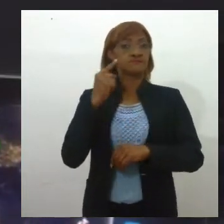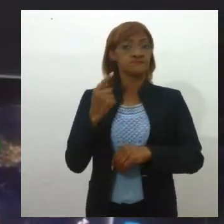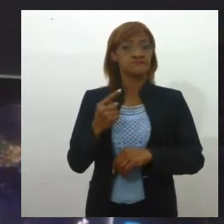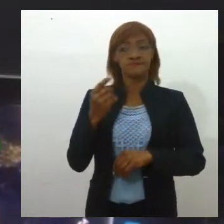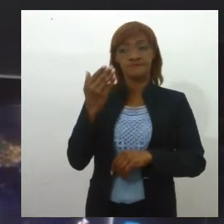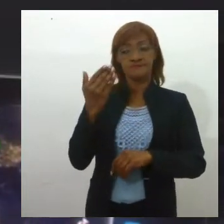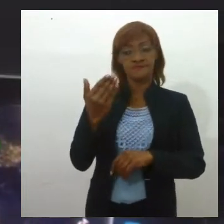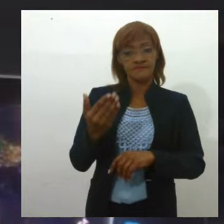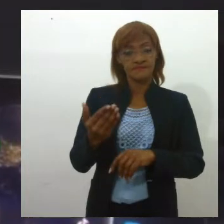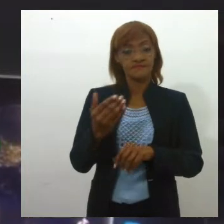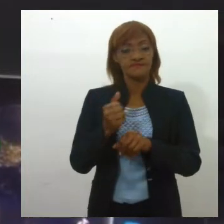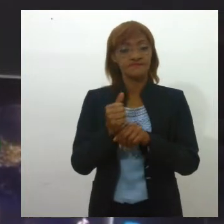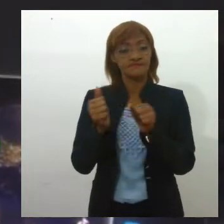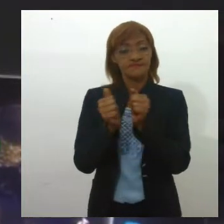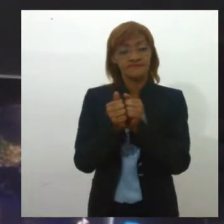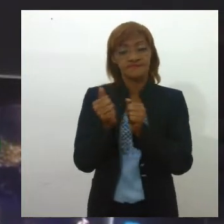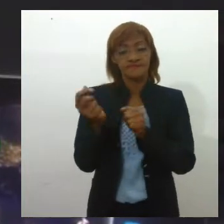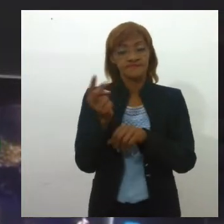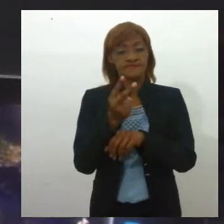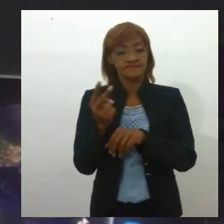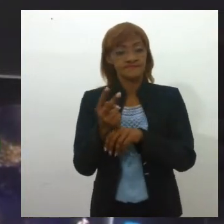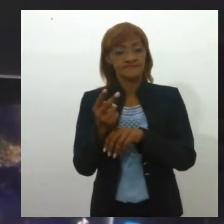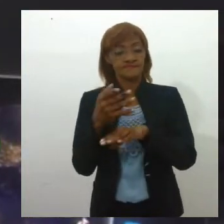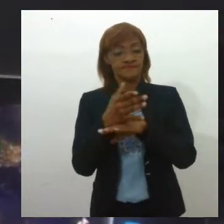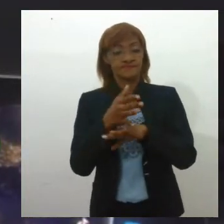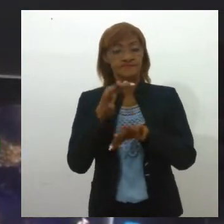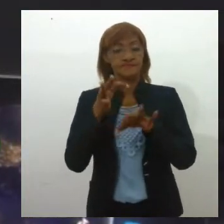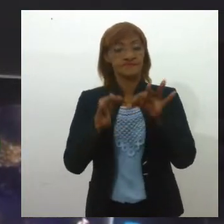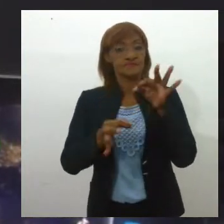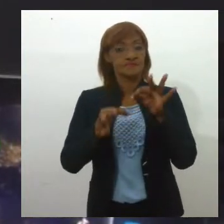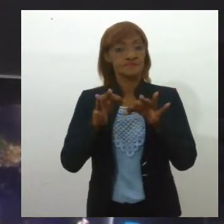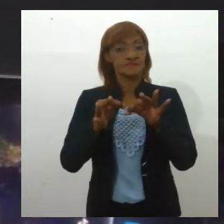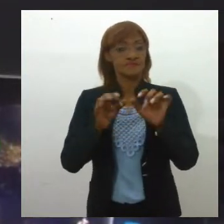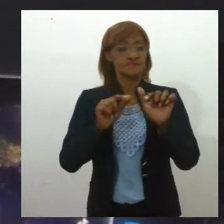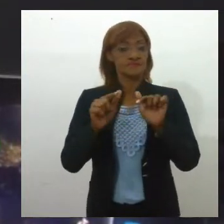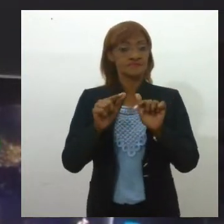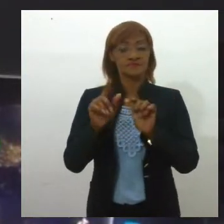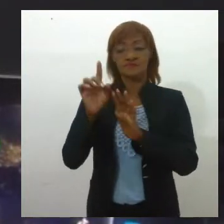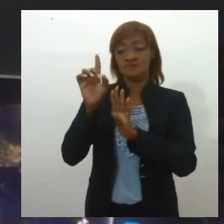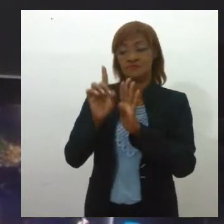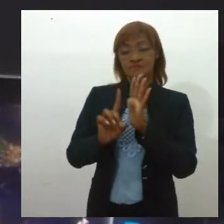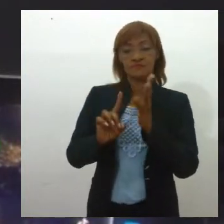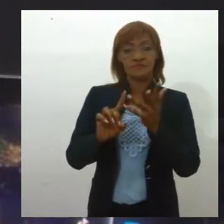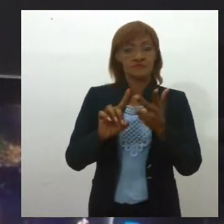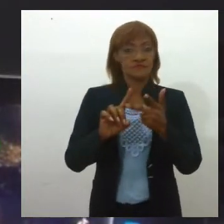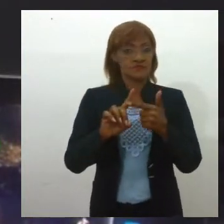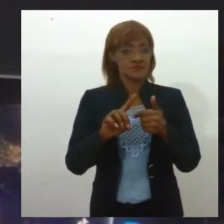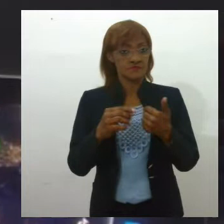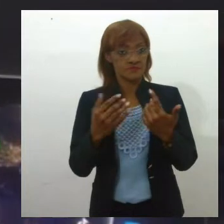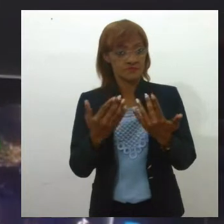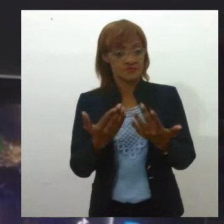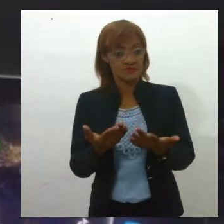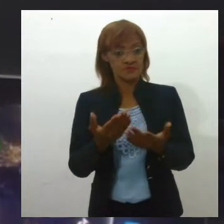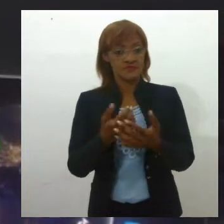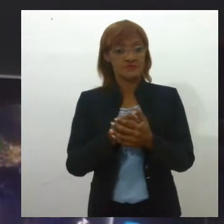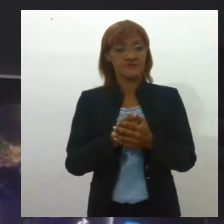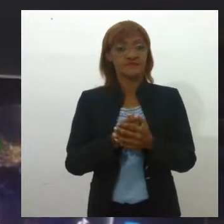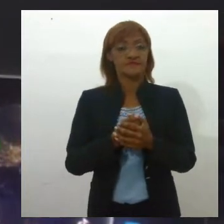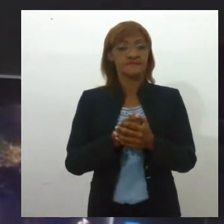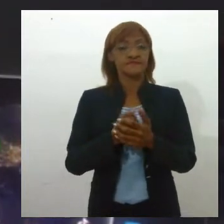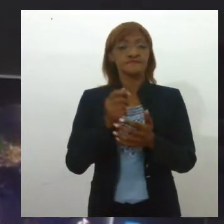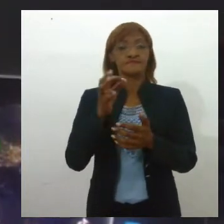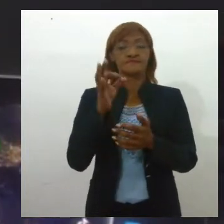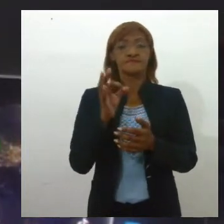ali, junto à Justiça do Trabalho, os direitos que te cabem. Então, rescisão indireta é a